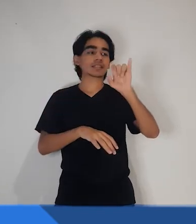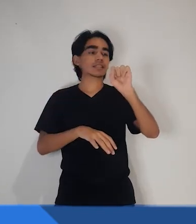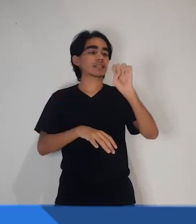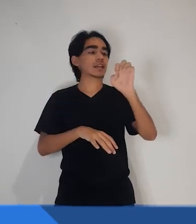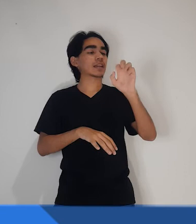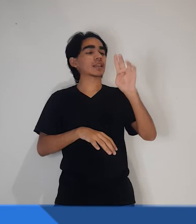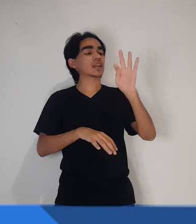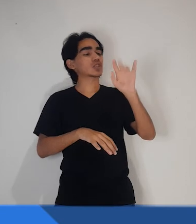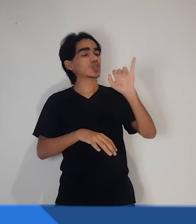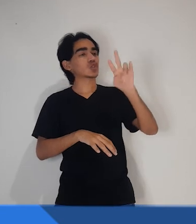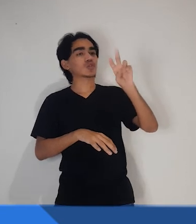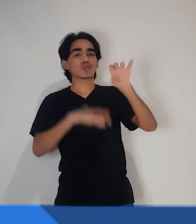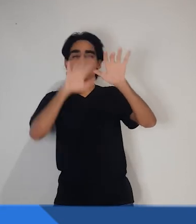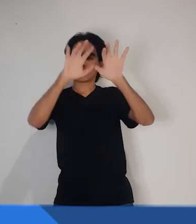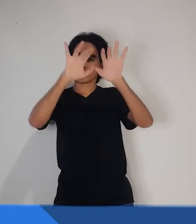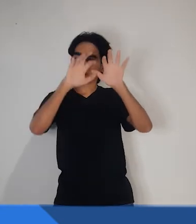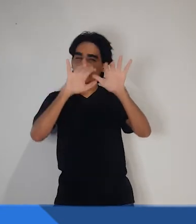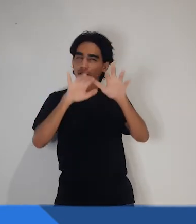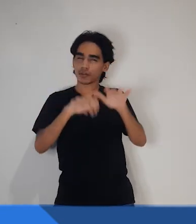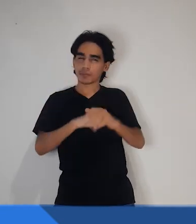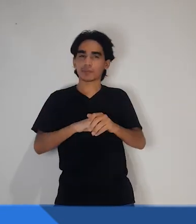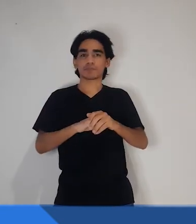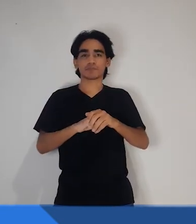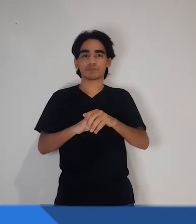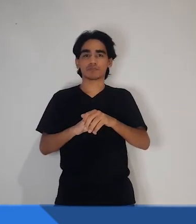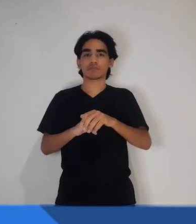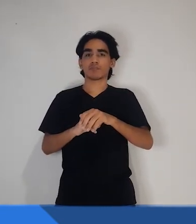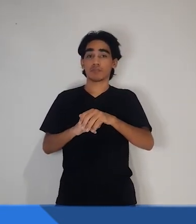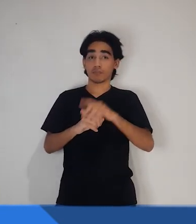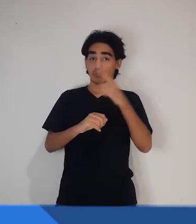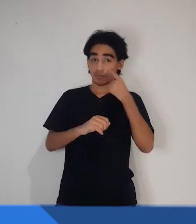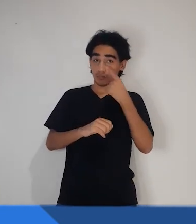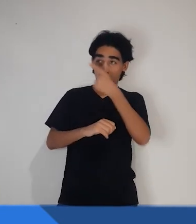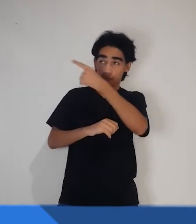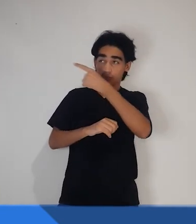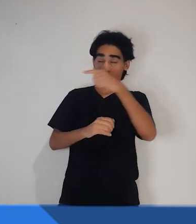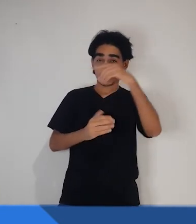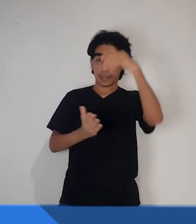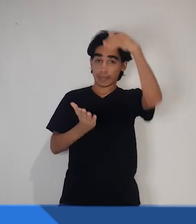gente clica em adicionar nova questão, desce aqui.